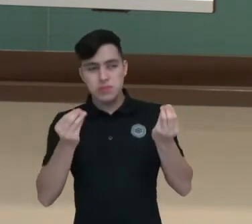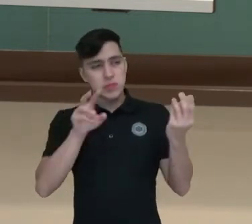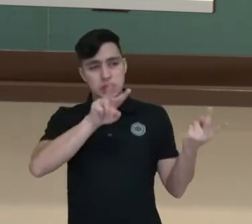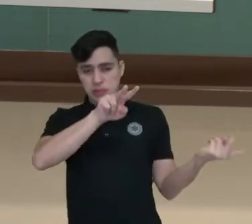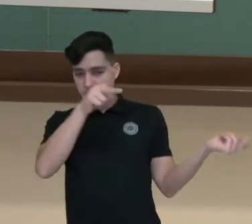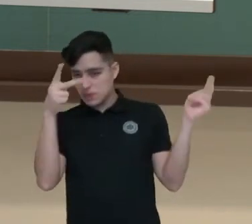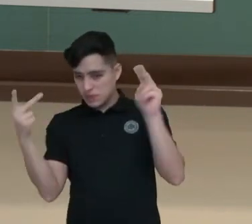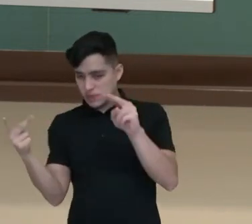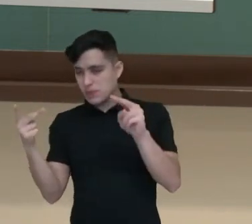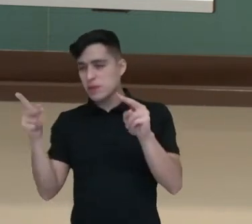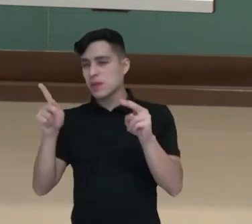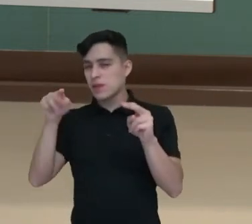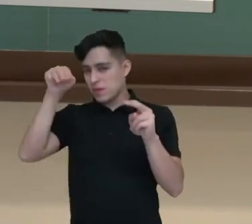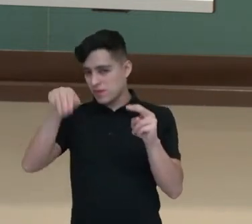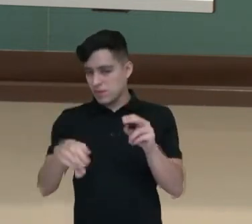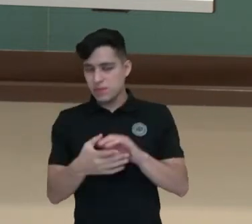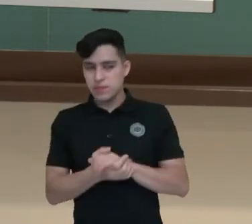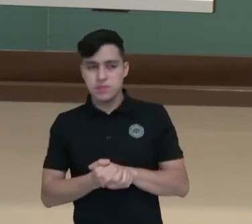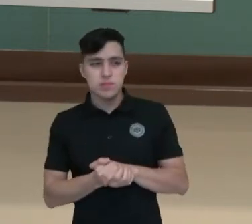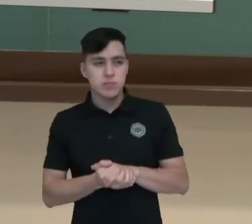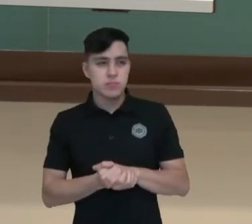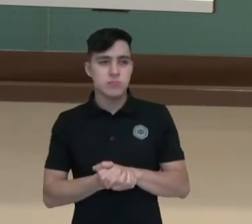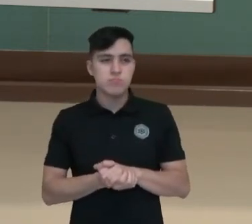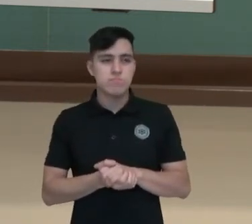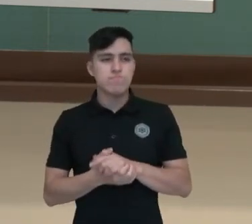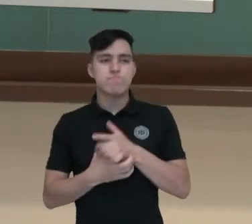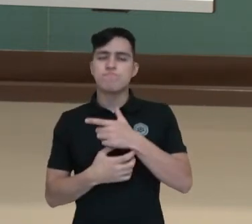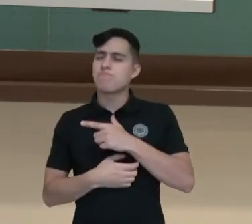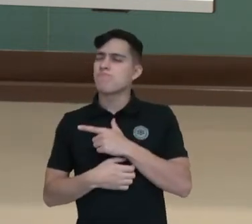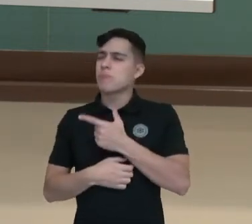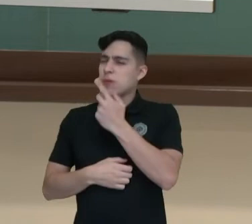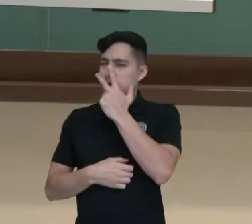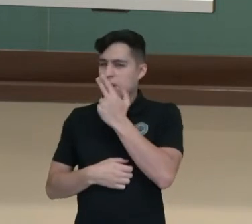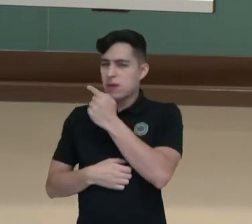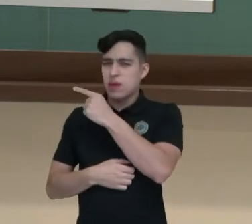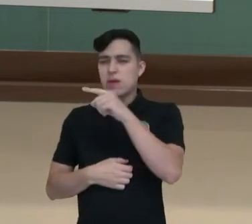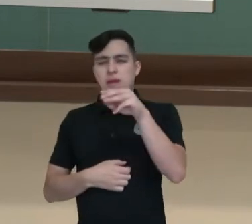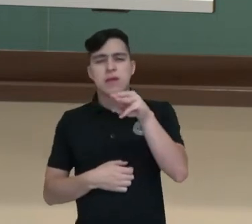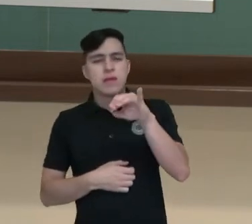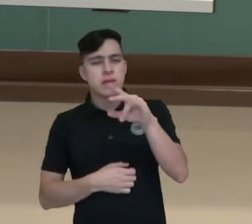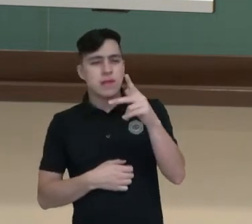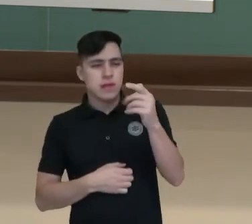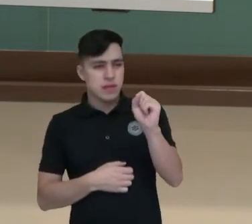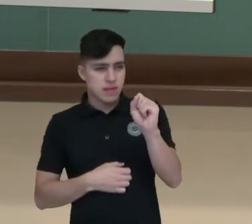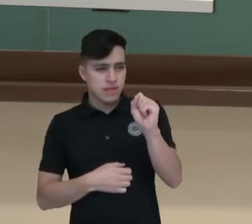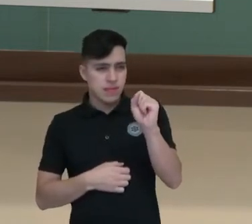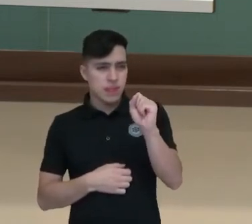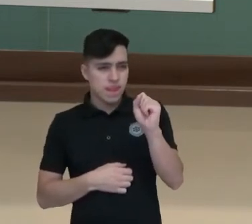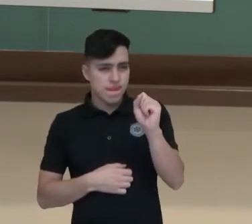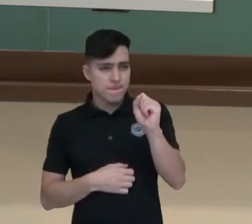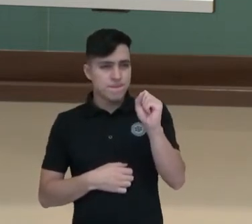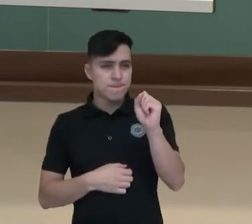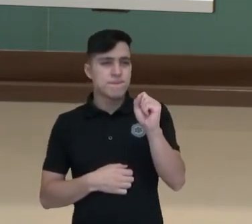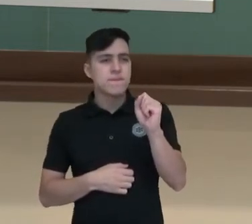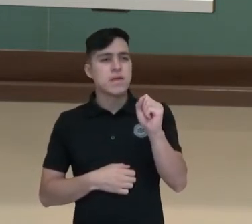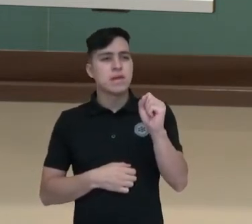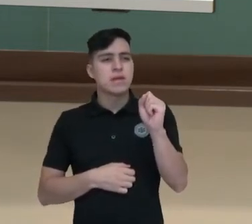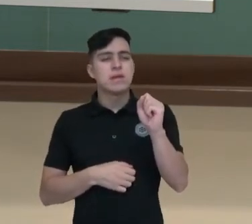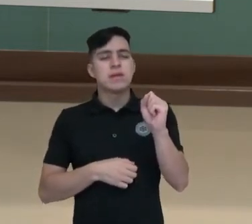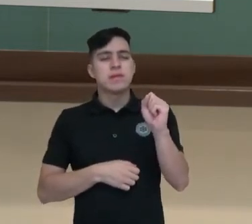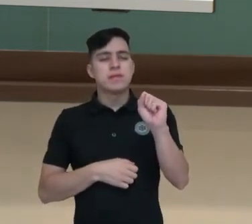em quilômetros. Então, olha só, eu tenho aqui, né, as medidas, ó, 3/4 de milha. Aqui,